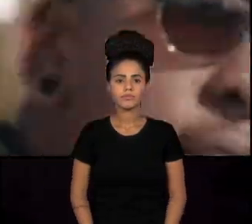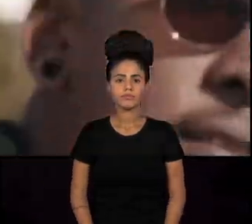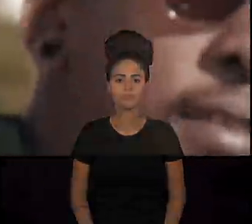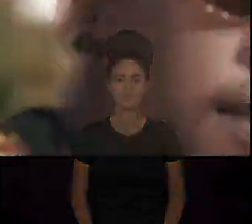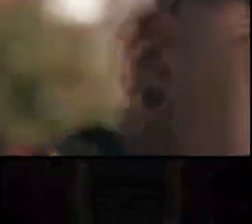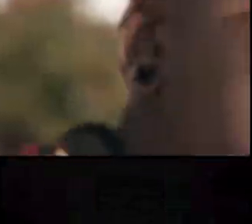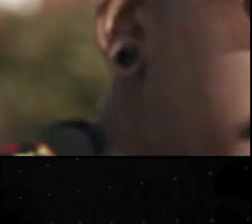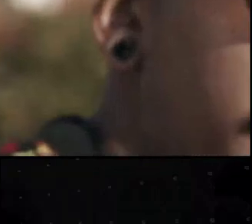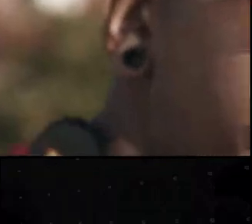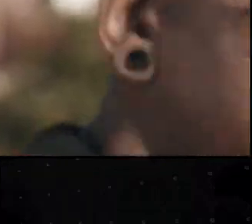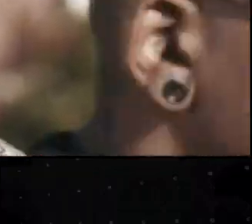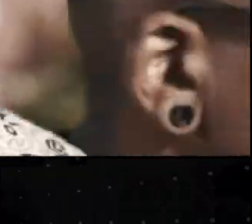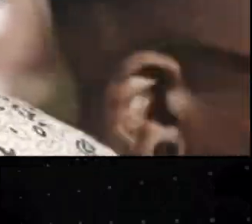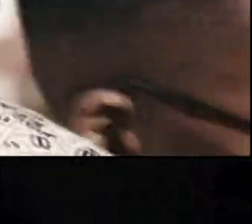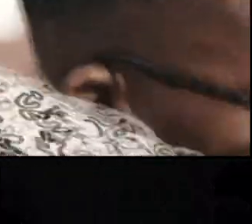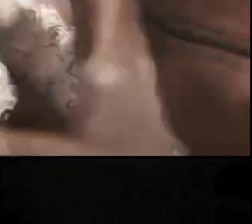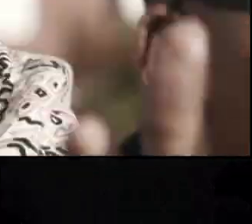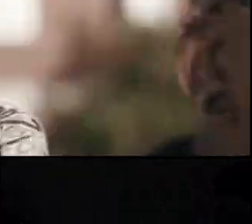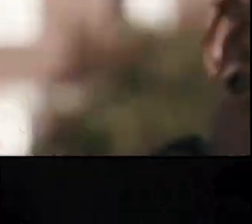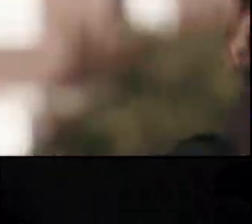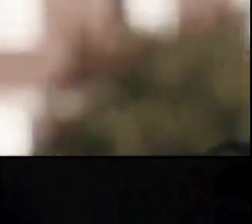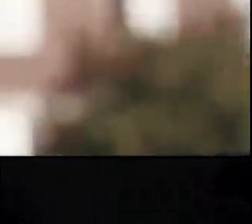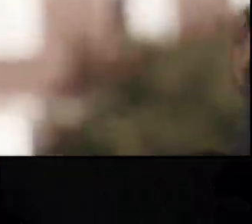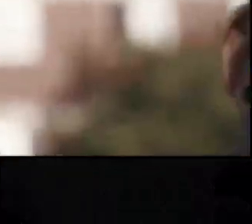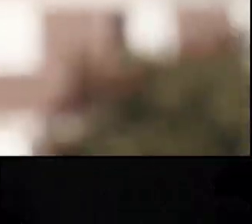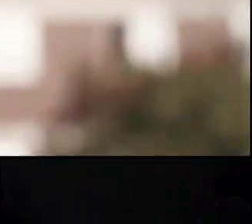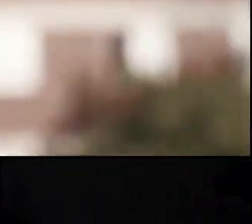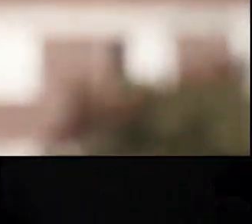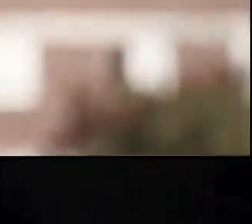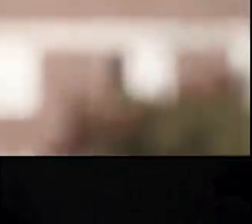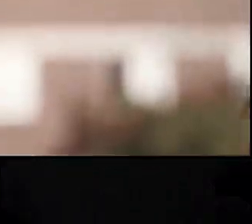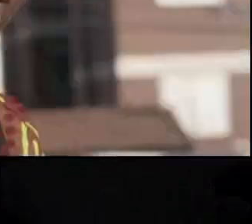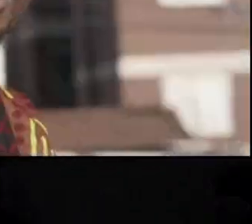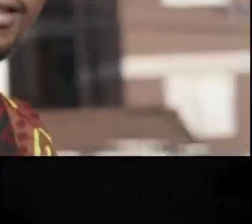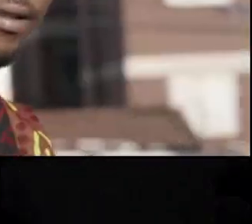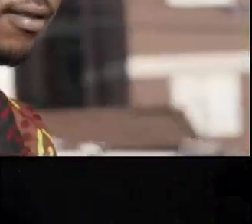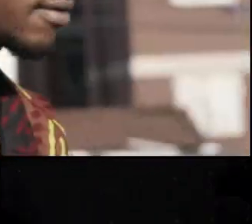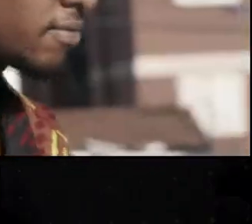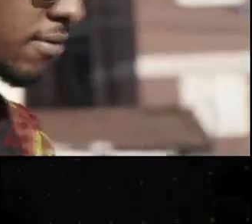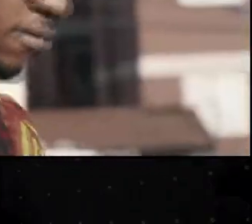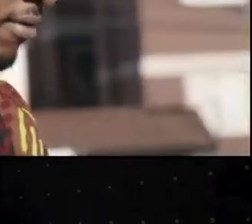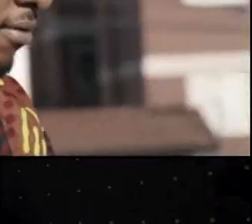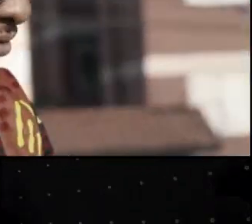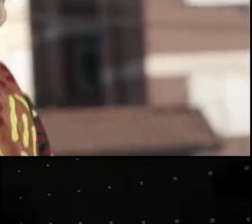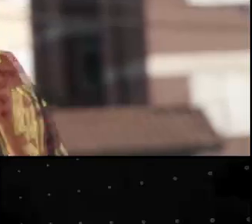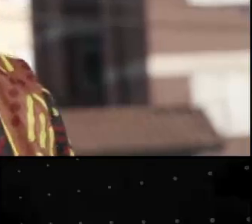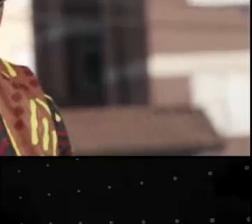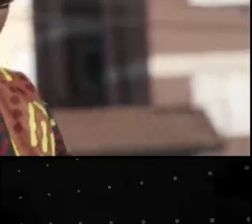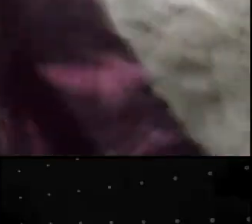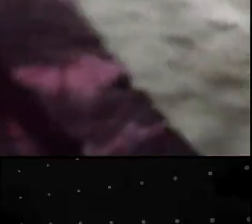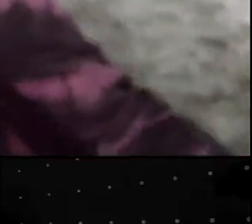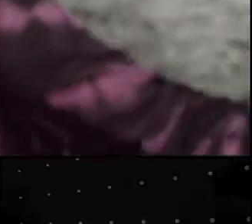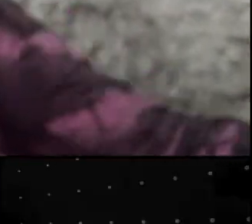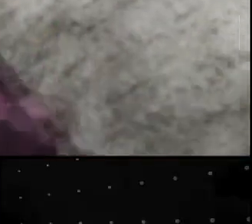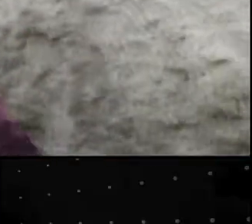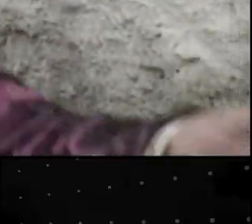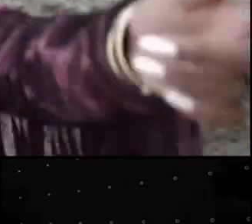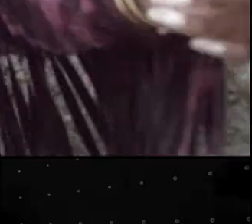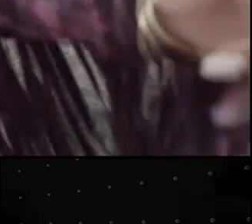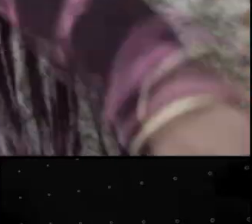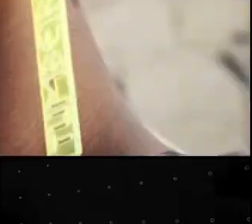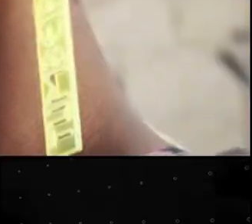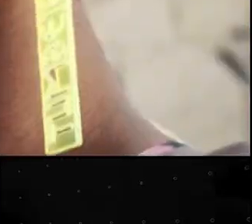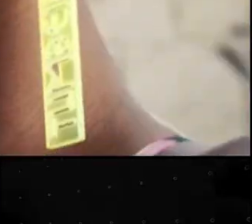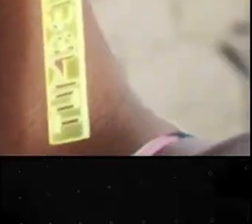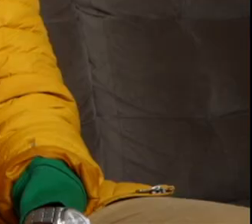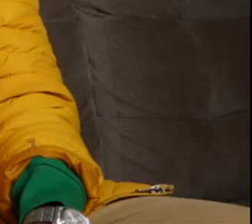Ei, pela minha raça não tem amor. Lava a boca pra falar da minha cor. Se eles quiserem provar do sabor, peça bem sabor,